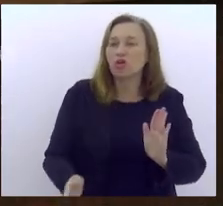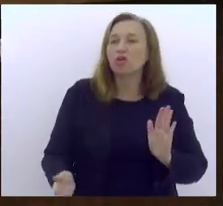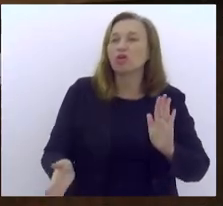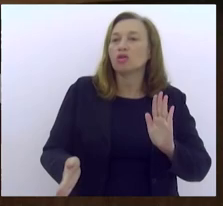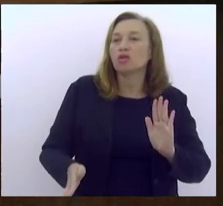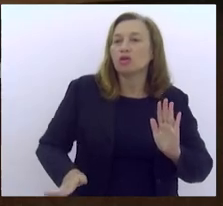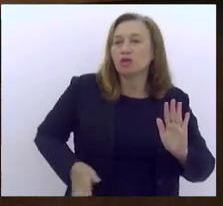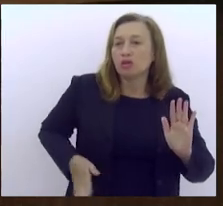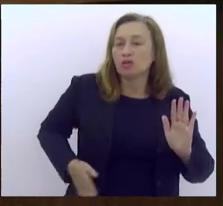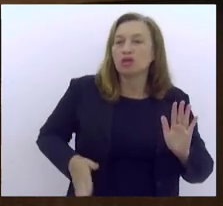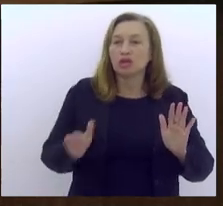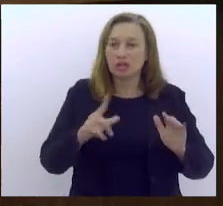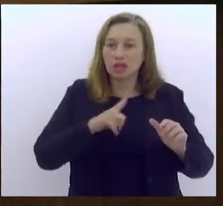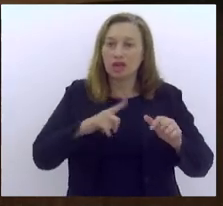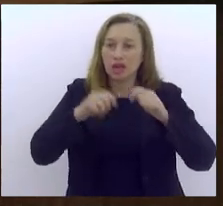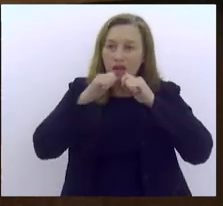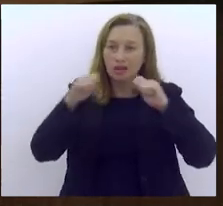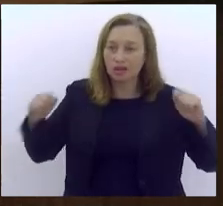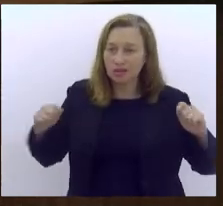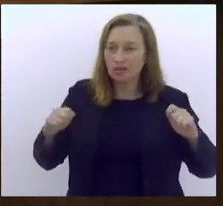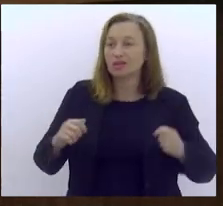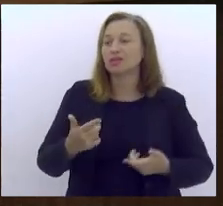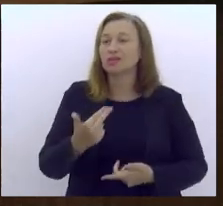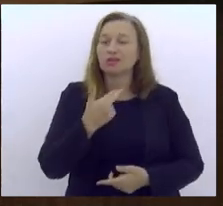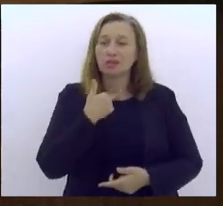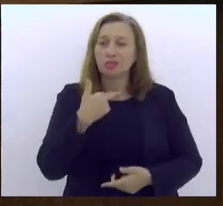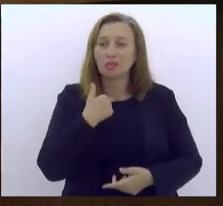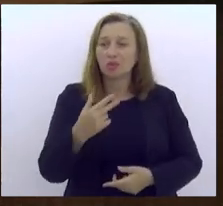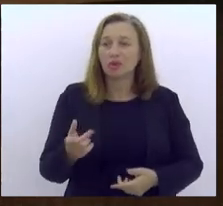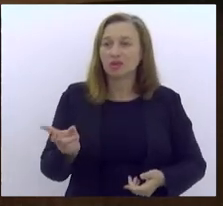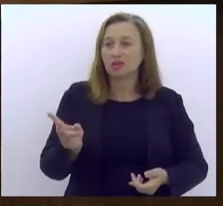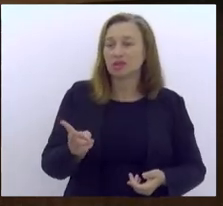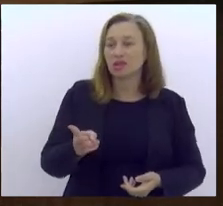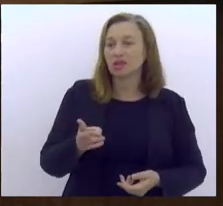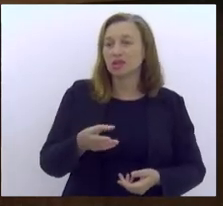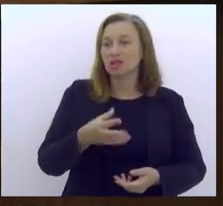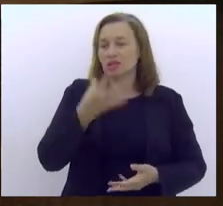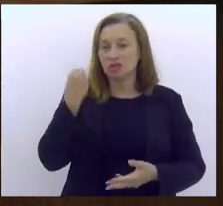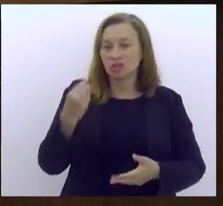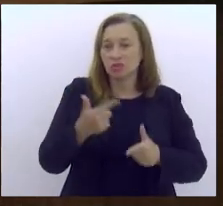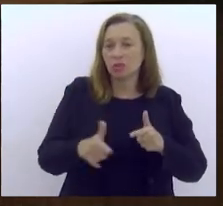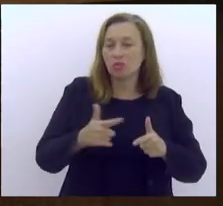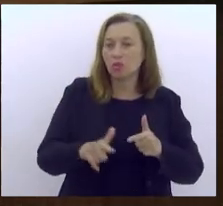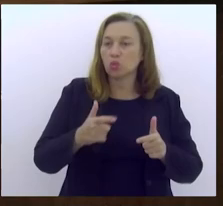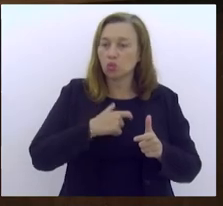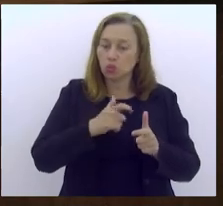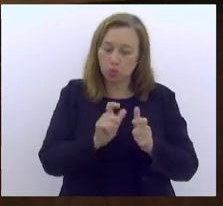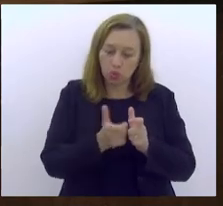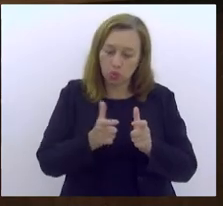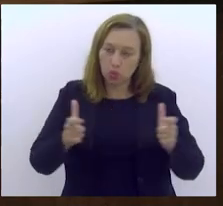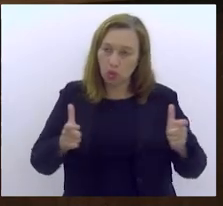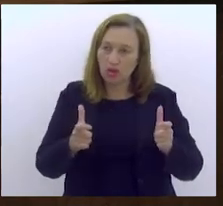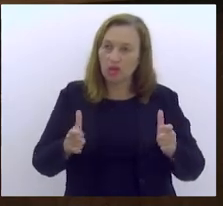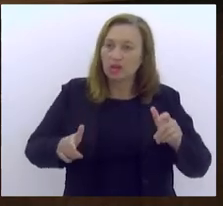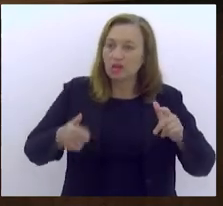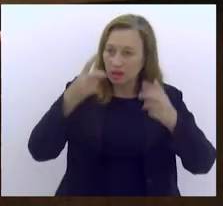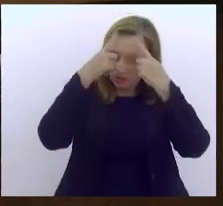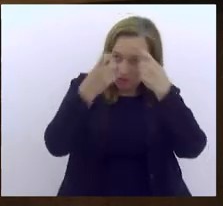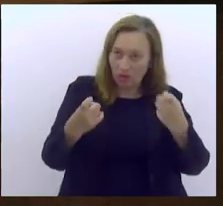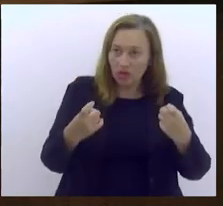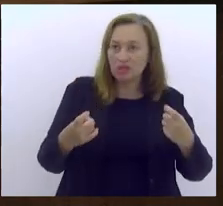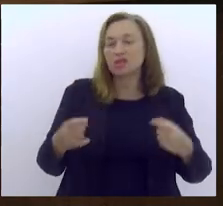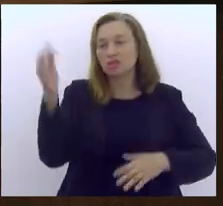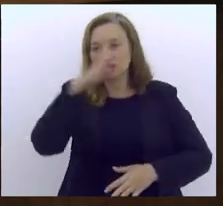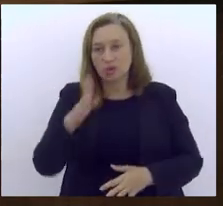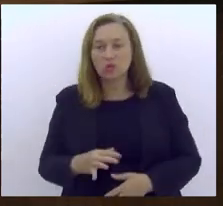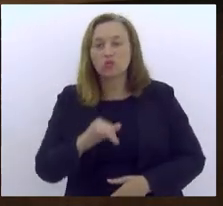tem assessoria de imprensa e que a gente também não pode se cegar por esse problema. E crescimento cada vez mais da violência no Brasil,